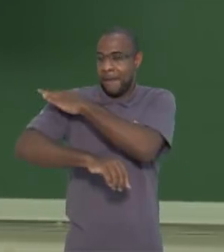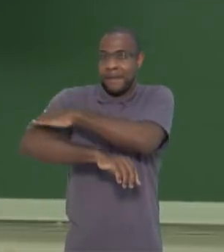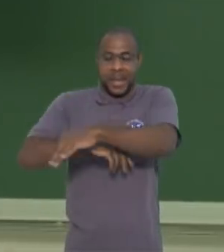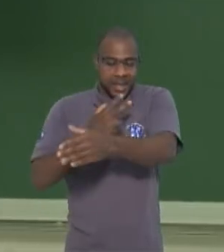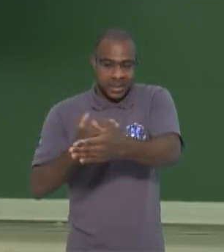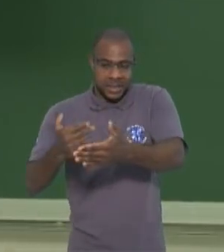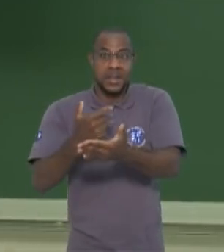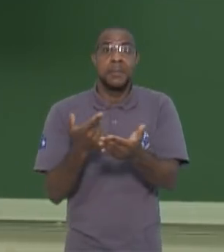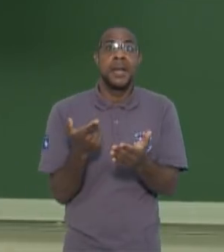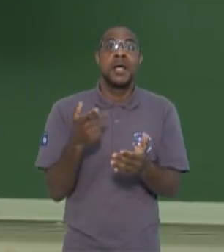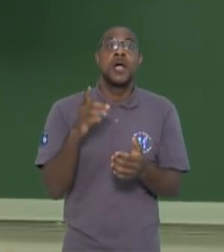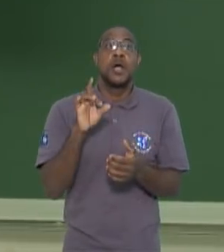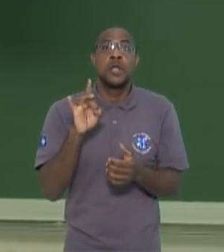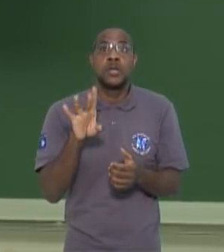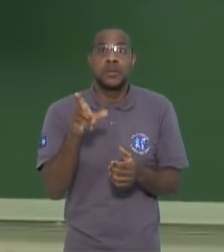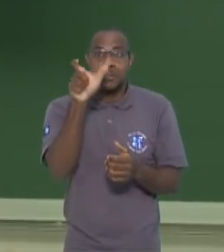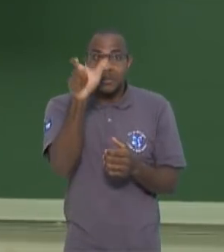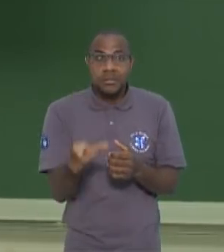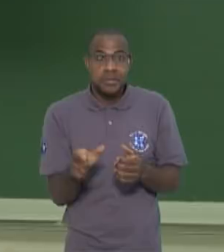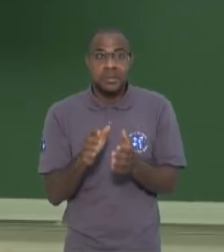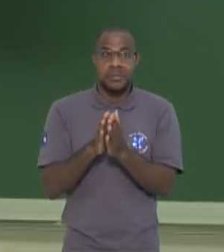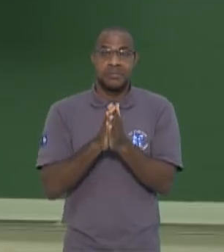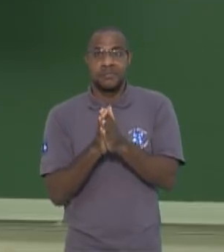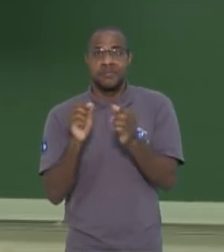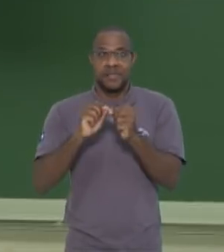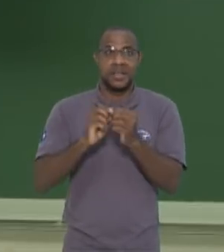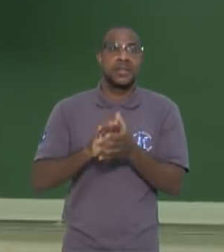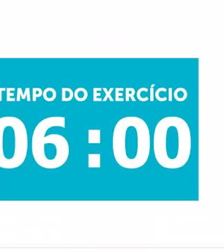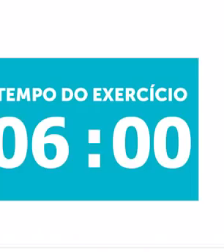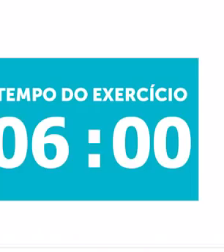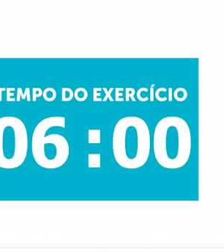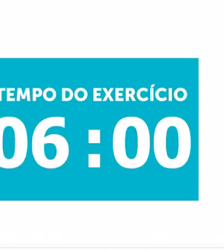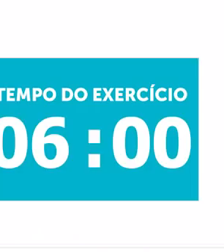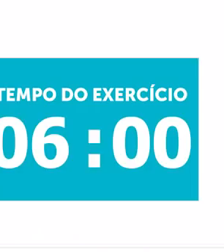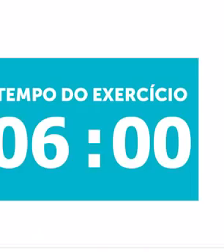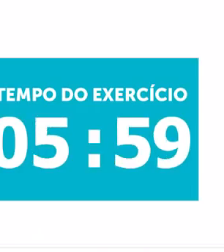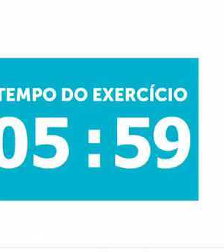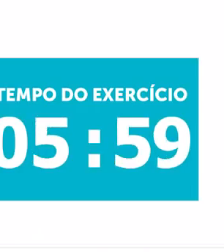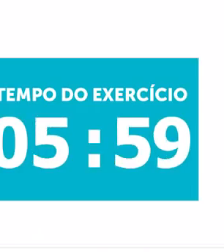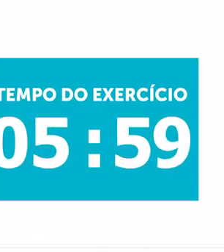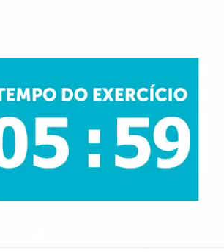personagem diferente só de vocês. Então, tempo para vocês, já retornamos.